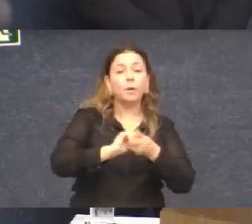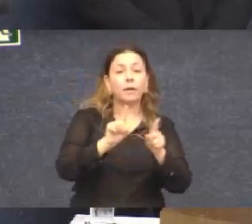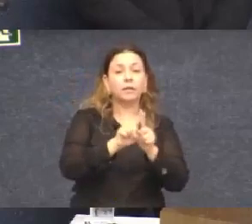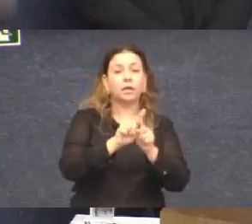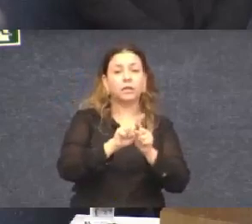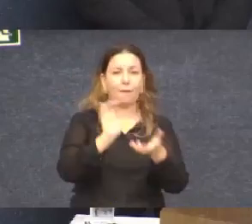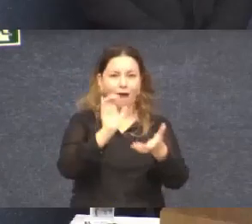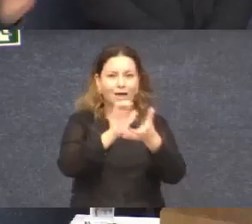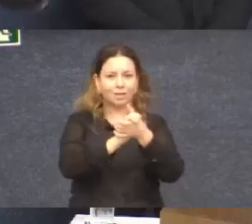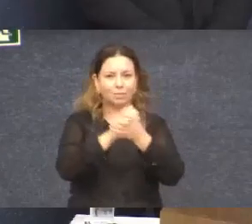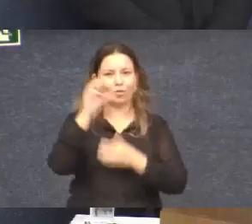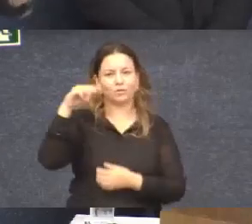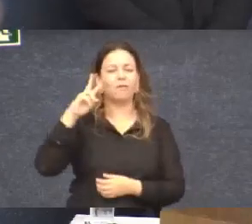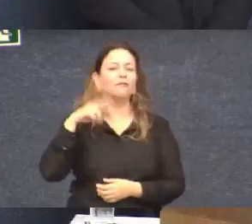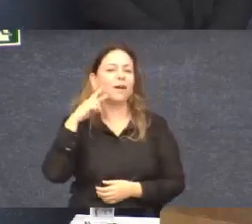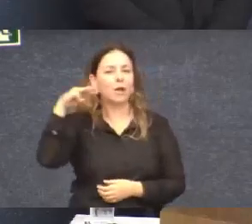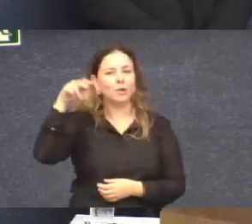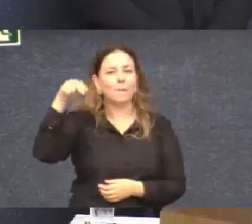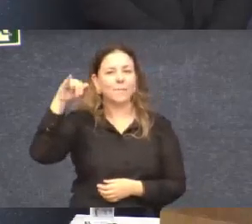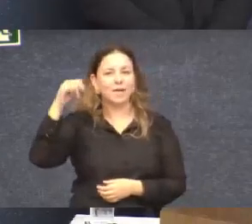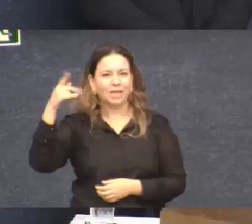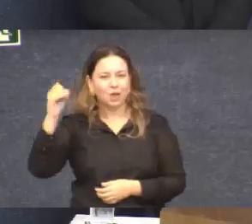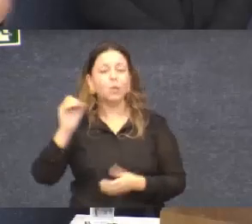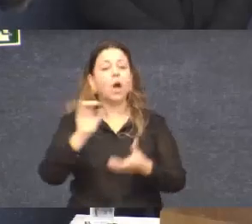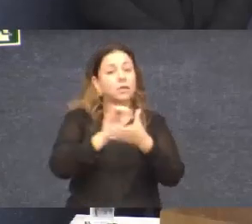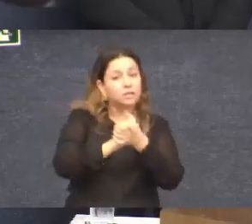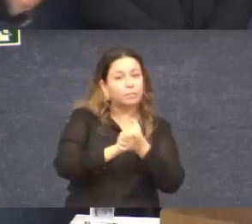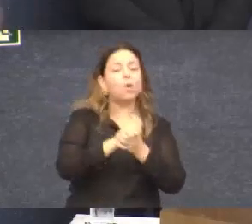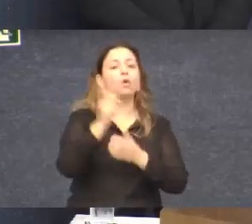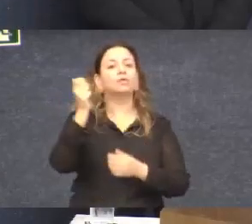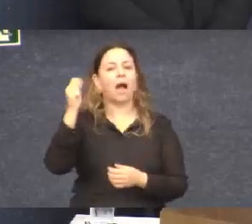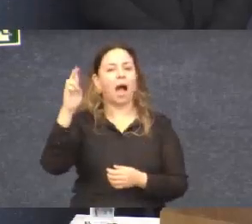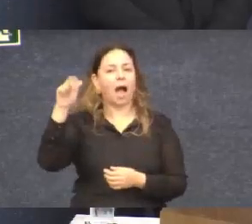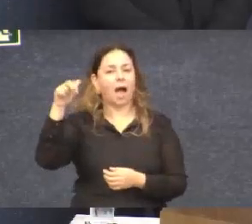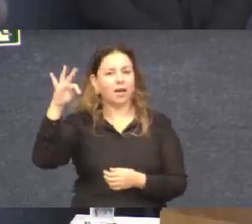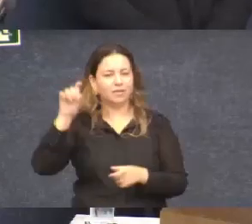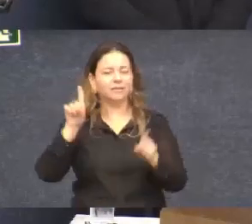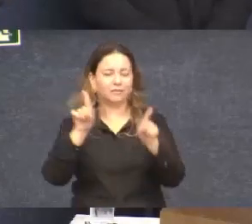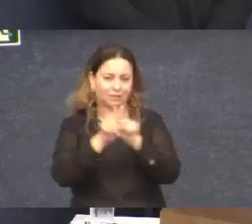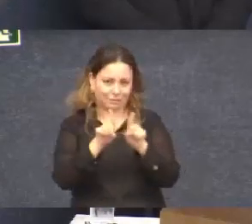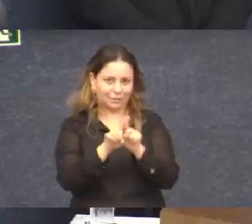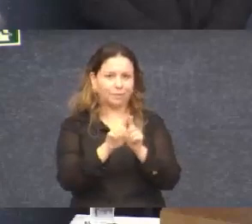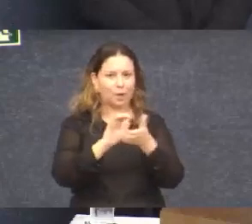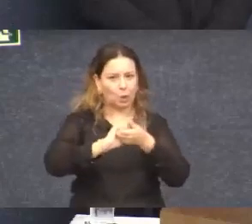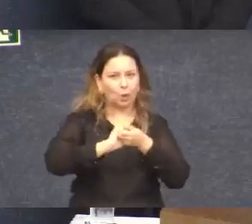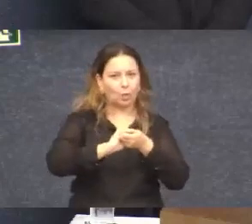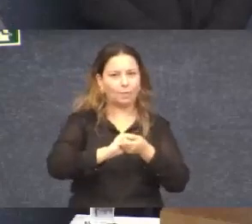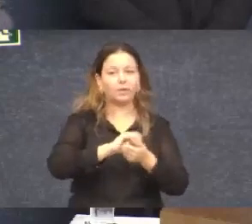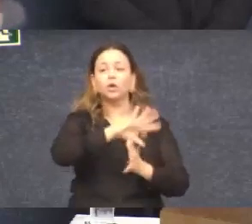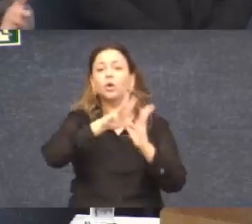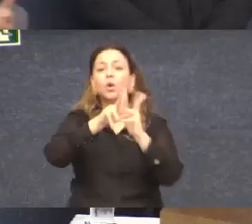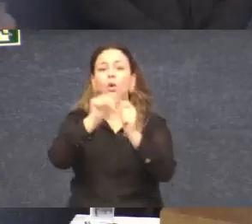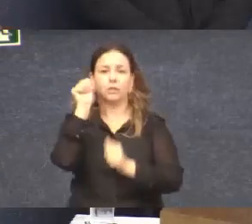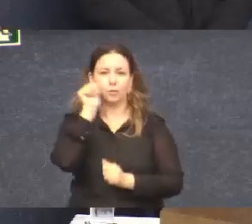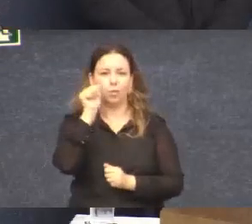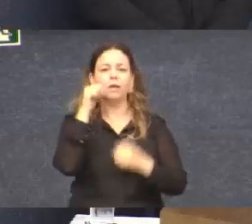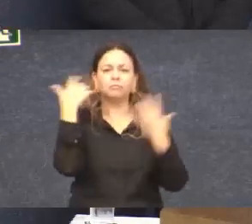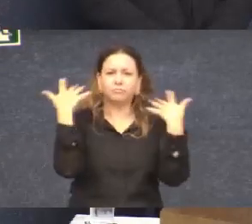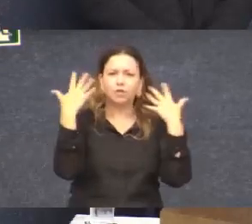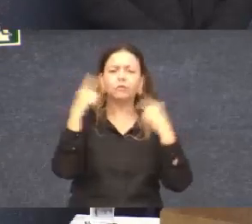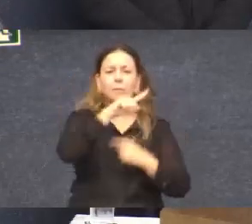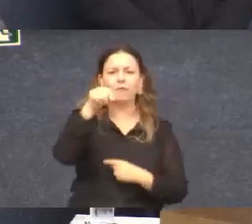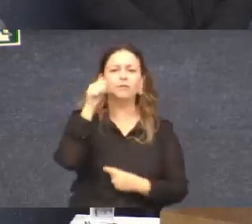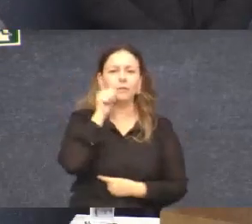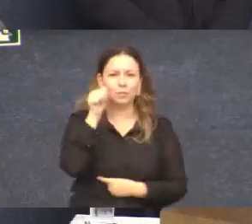do Maninho, na sua pessoa, e na esposa do Antônio Carlos Arantes, que também está sendo homenageado. Cumprimento todas as mulheres, e uma salva de palmas